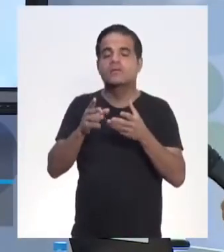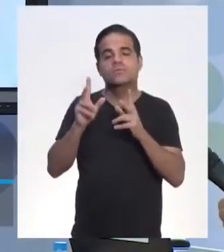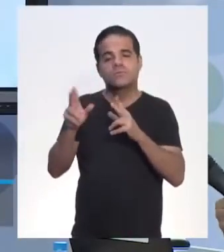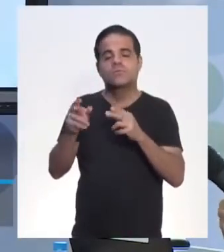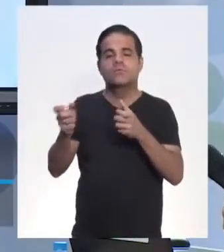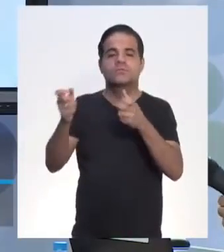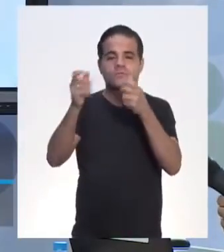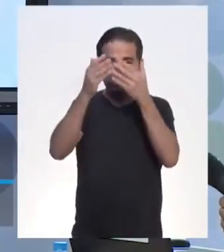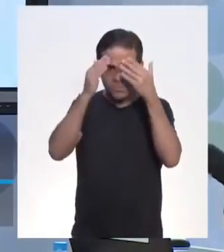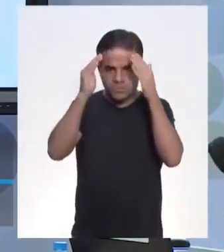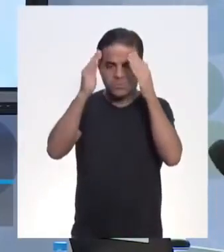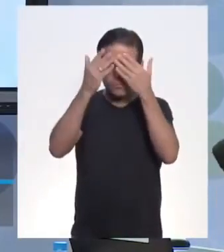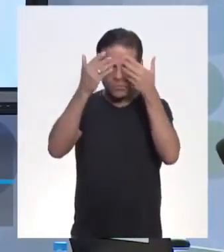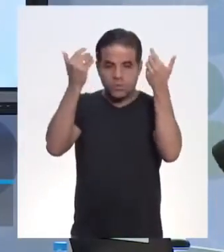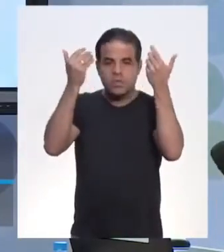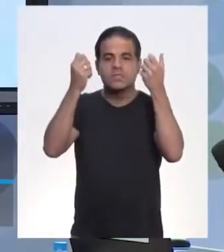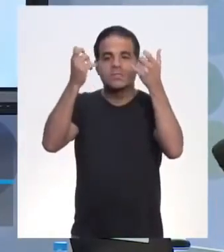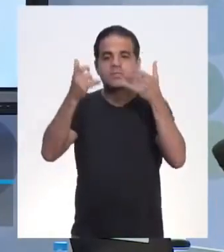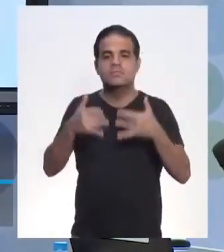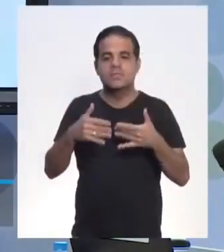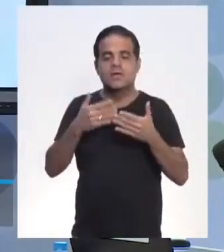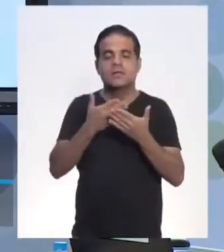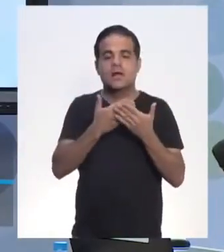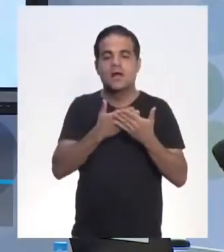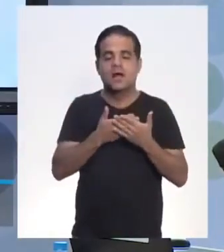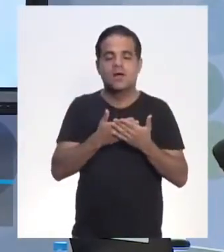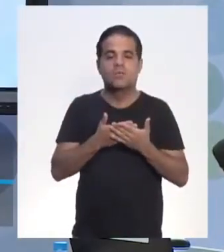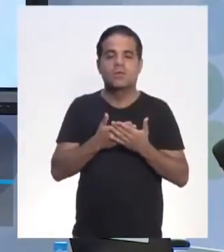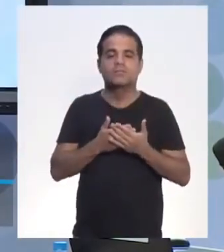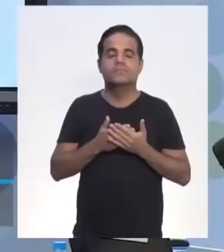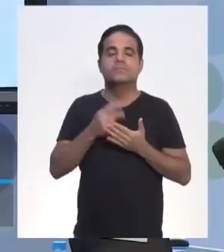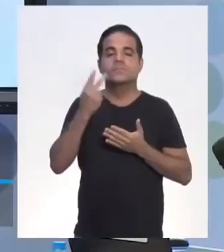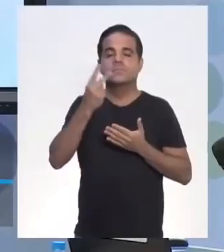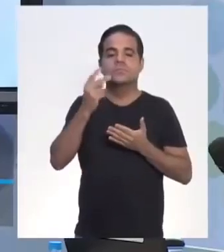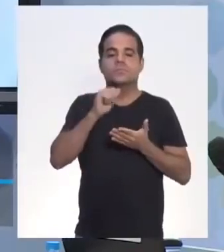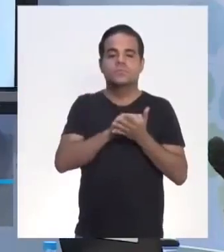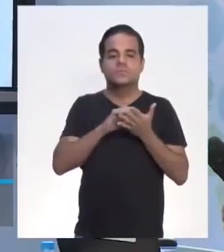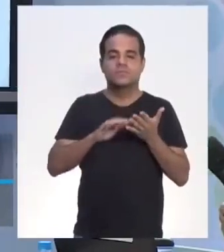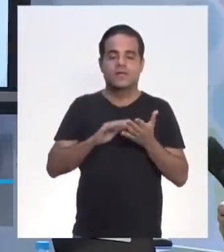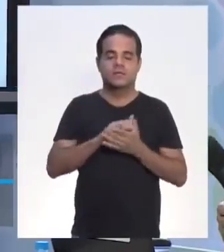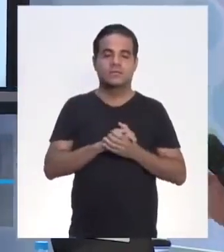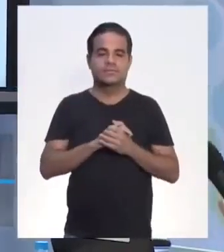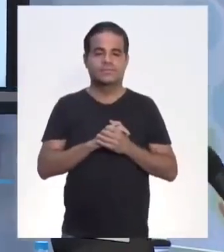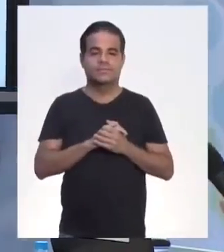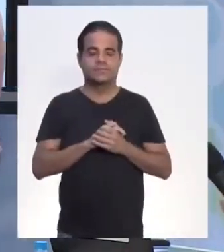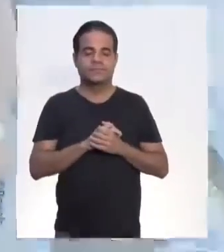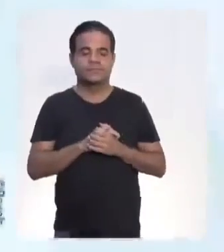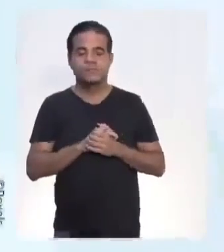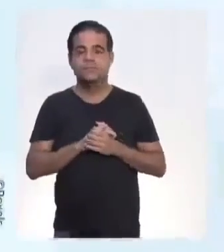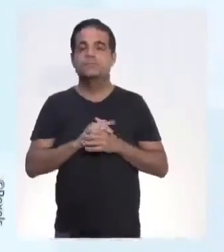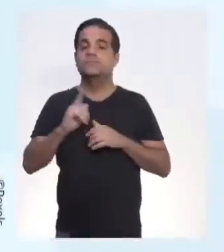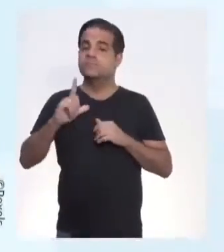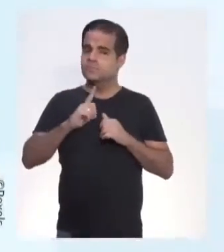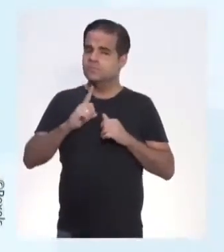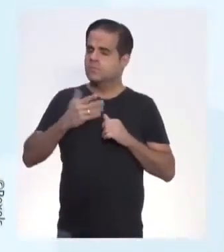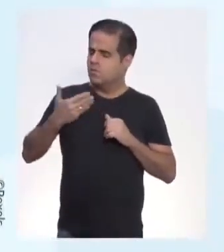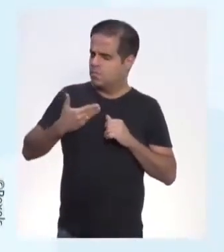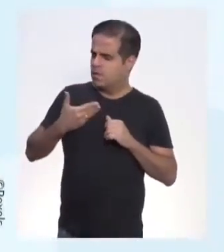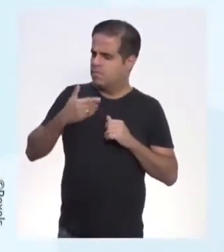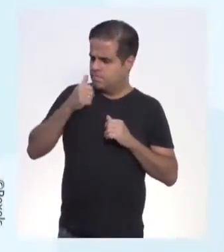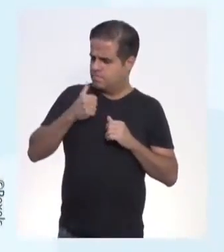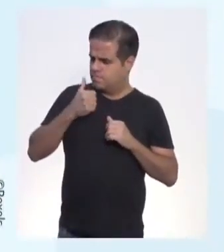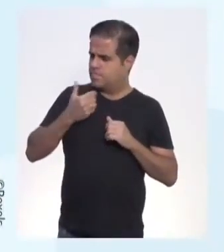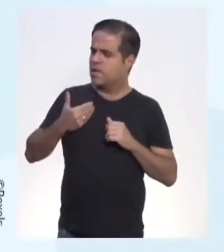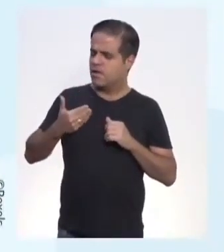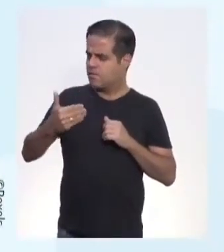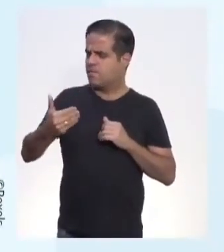já tinha frisado né na aula vamos para segunda atividade Olha a segunda atividade eu tenho uma amiga que